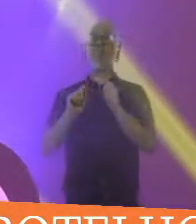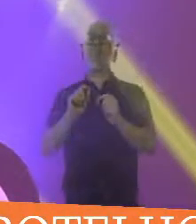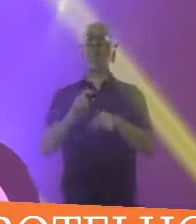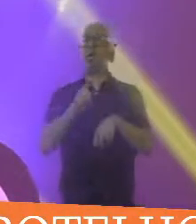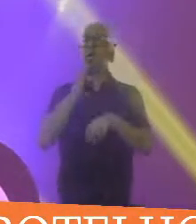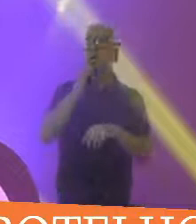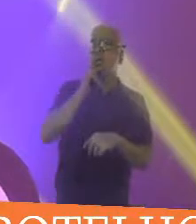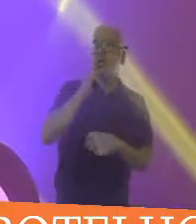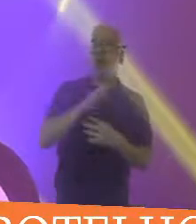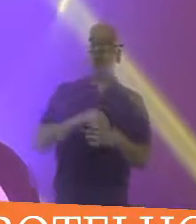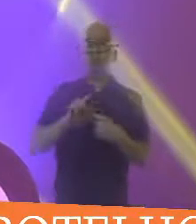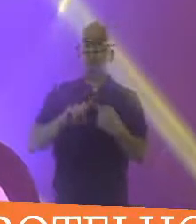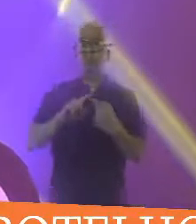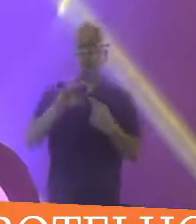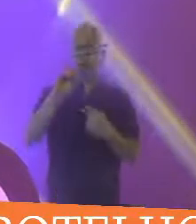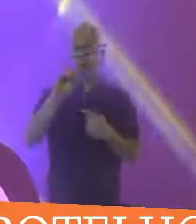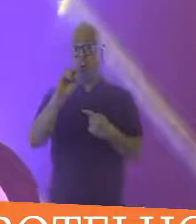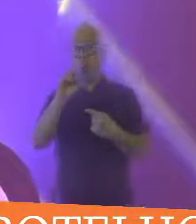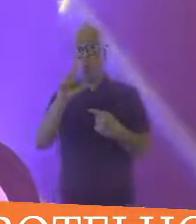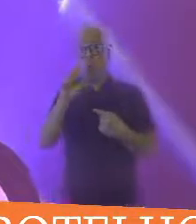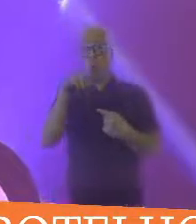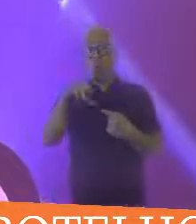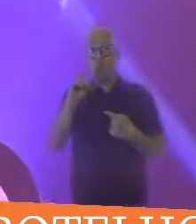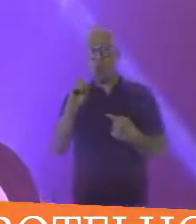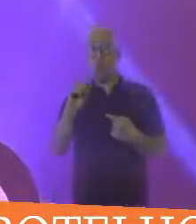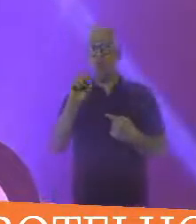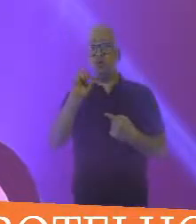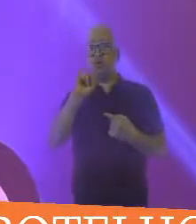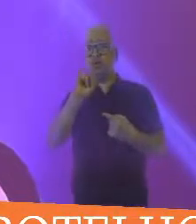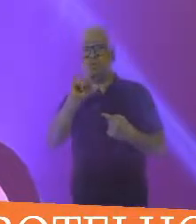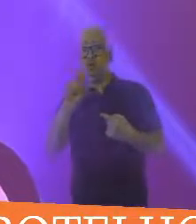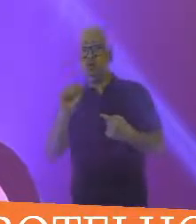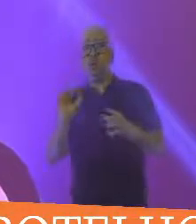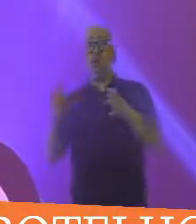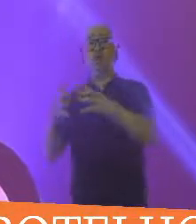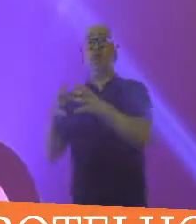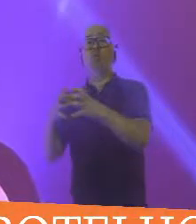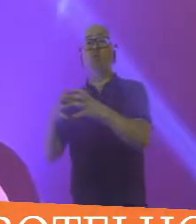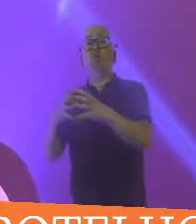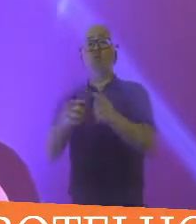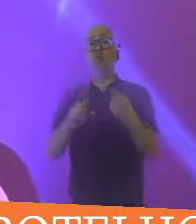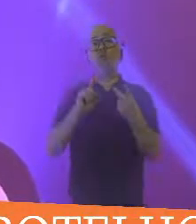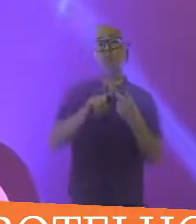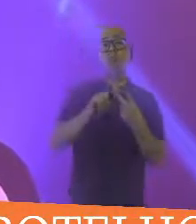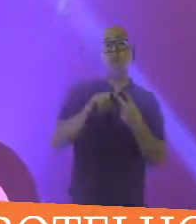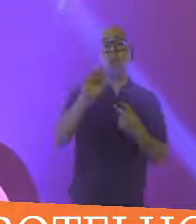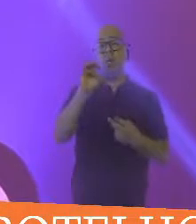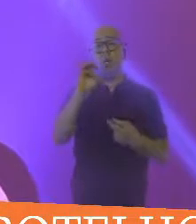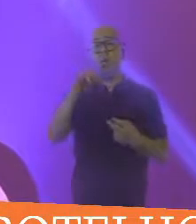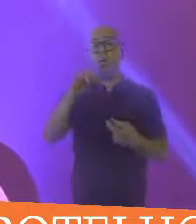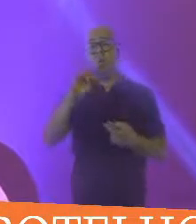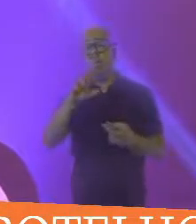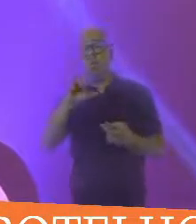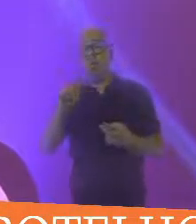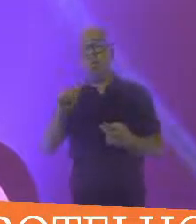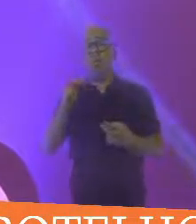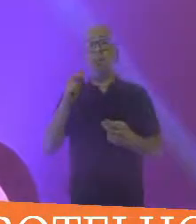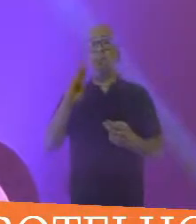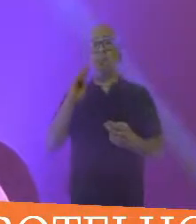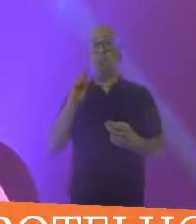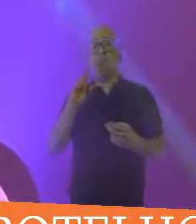exemplo, Orlando Silva e Regional Tal, né? Ou Emelinha Borba e Regional